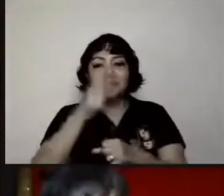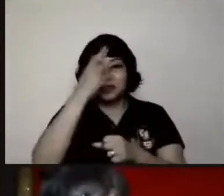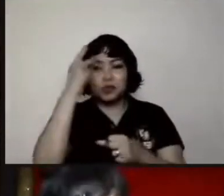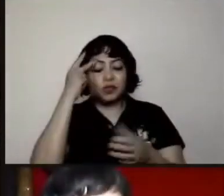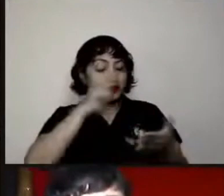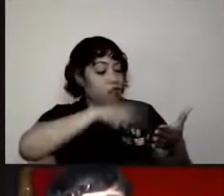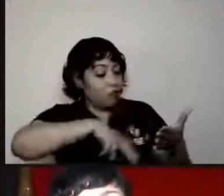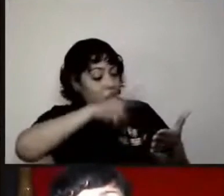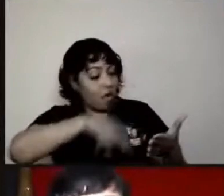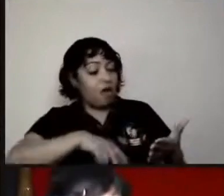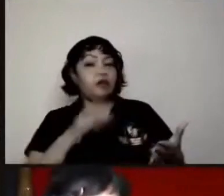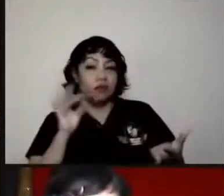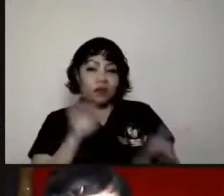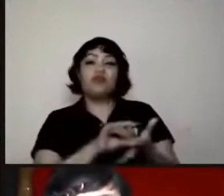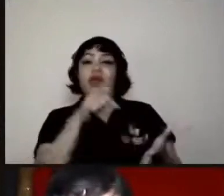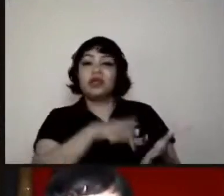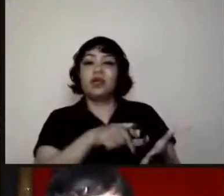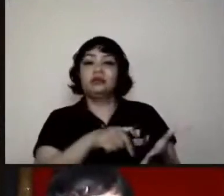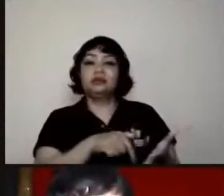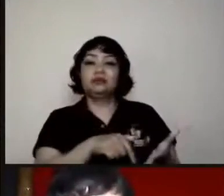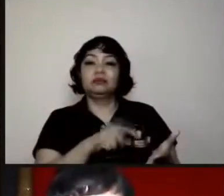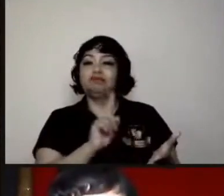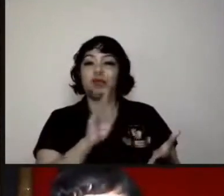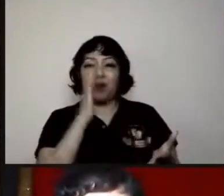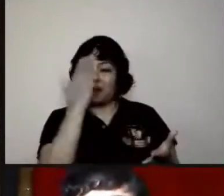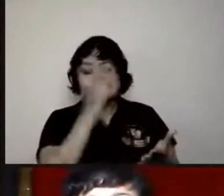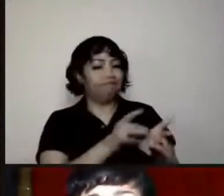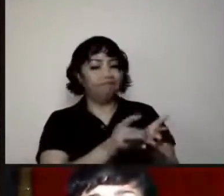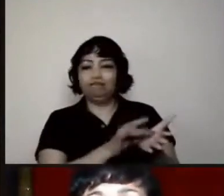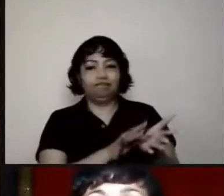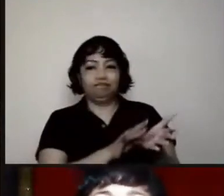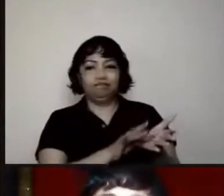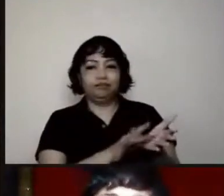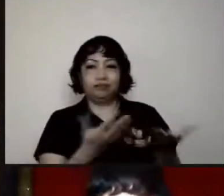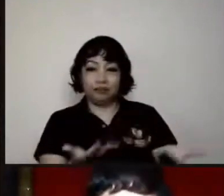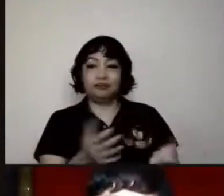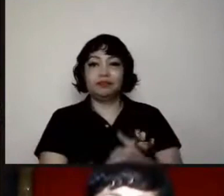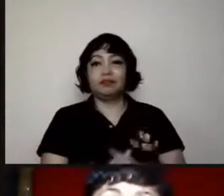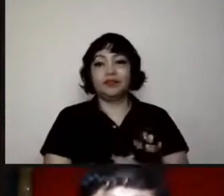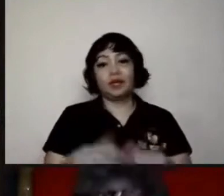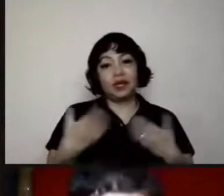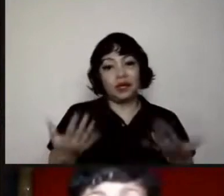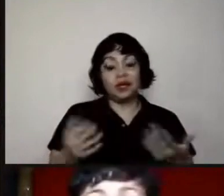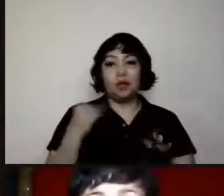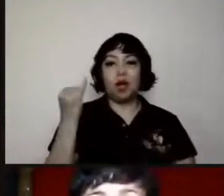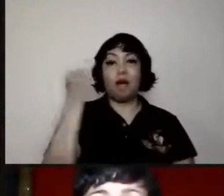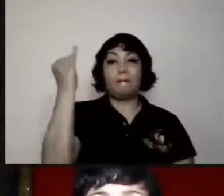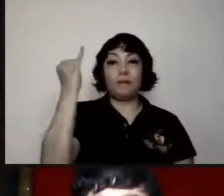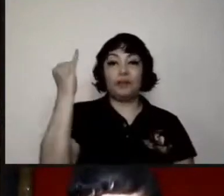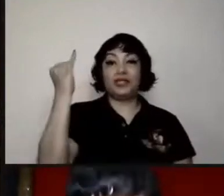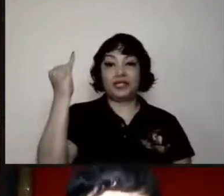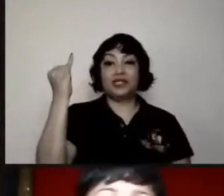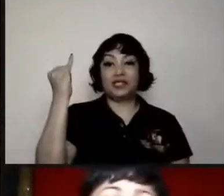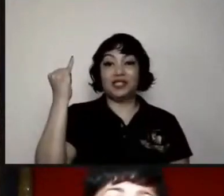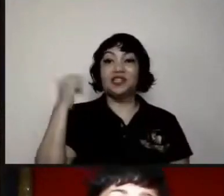forma real, porque né, essas pessoas escreveram dessa forma. Então, né, a